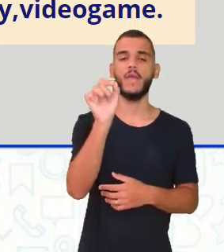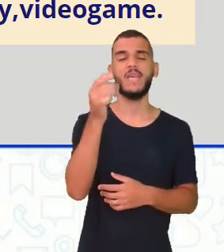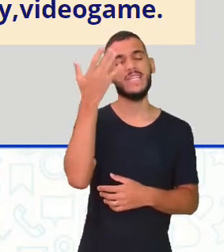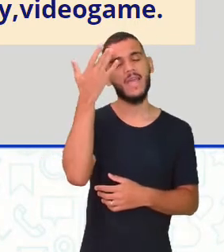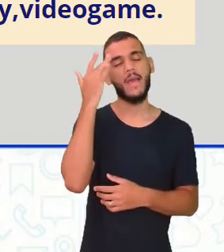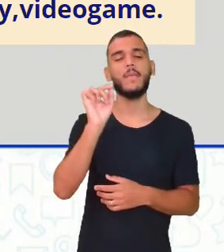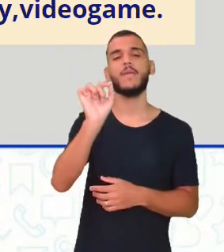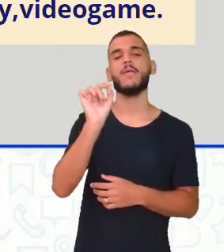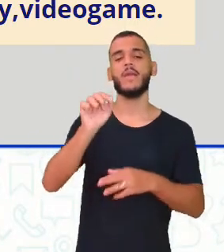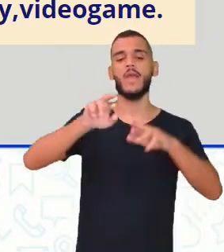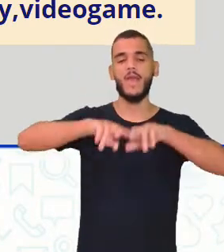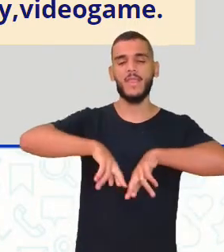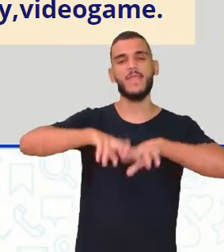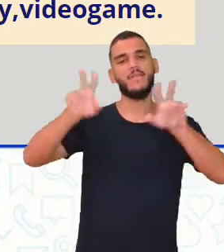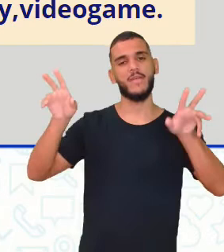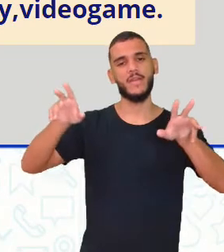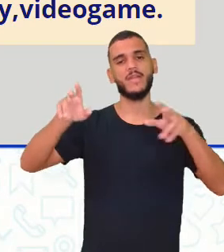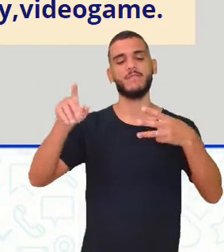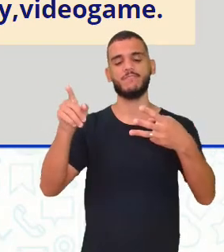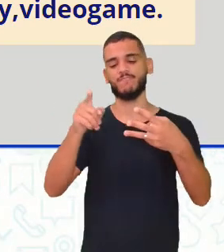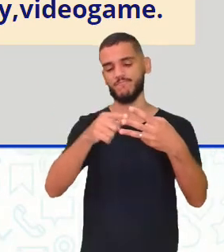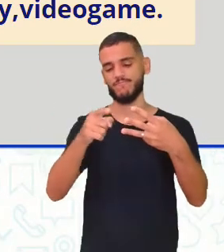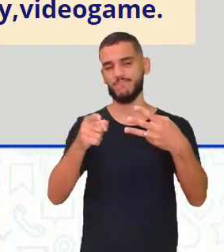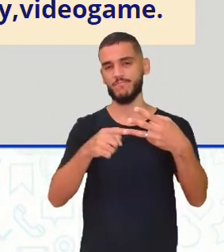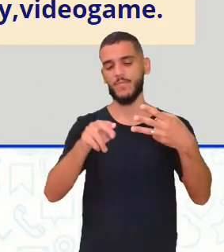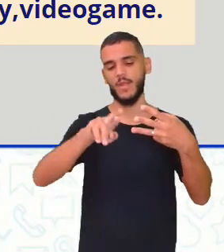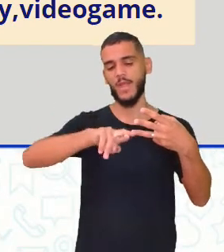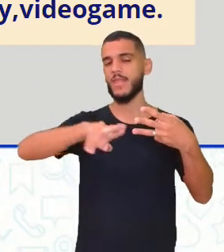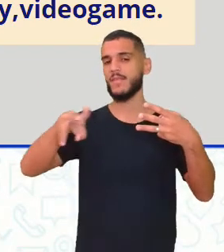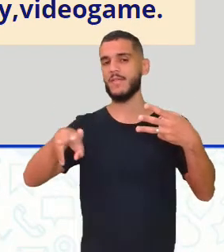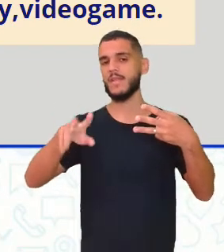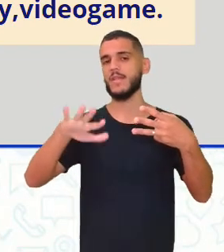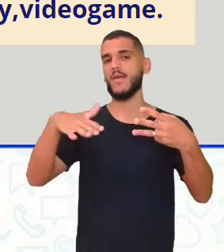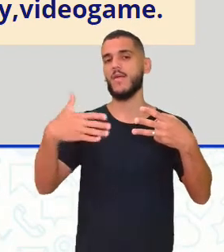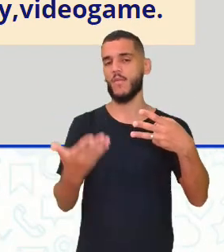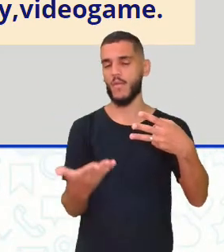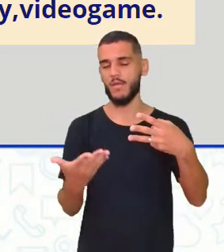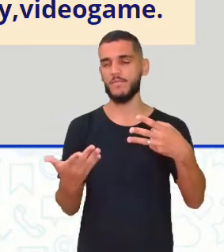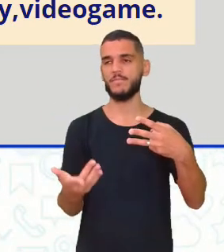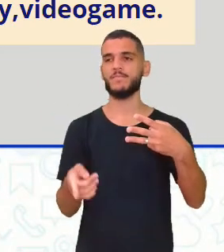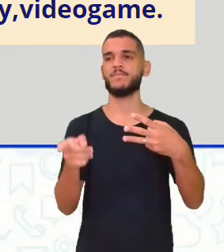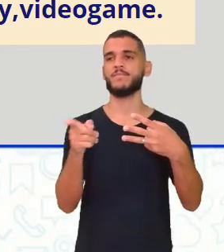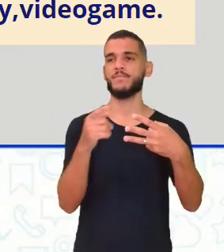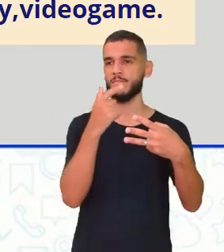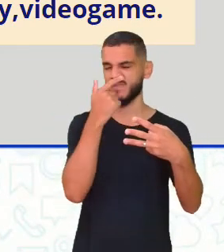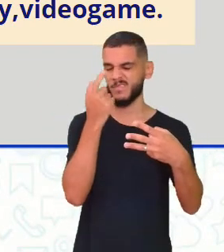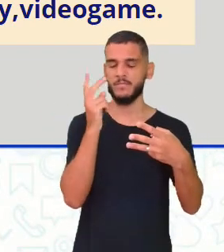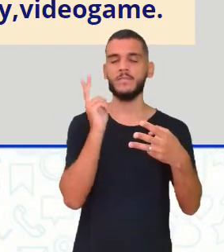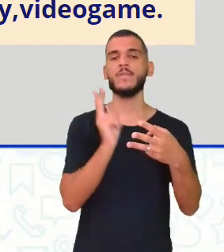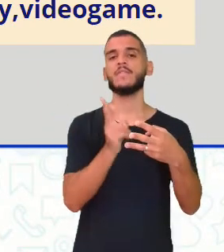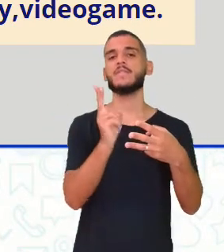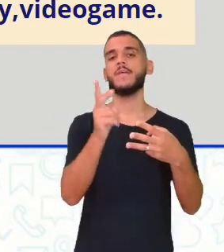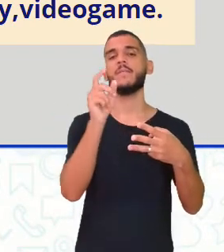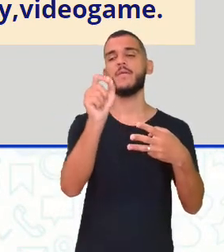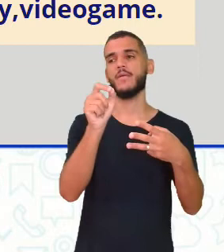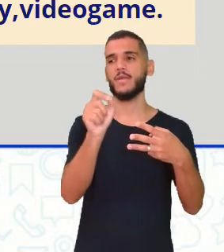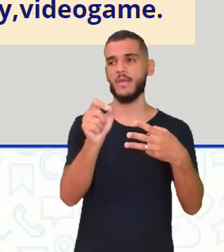a diferença entre estrangeirismo e empréstimo. No geral, primeiro se caracteriza